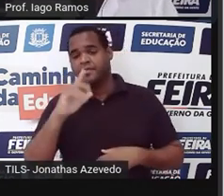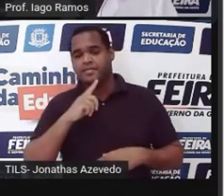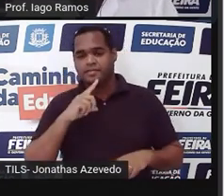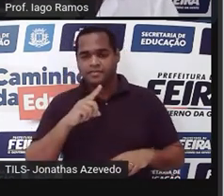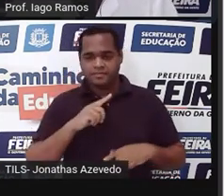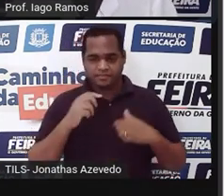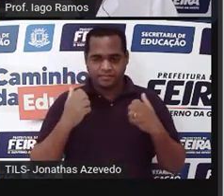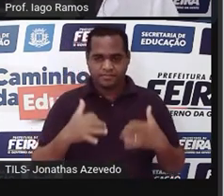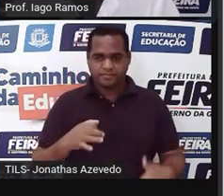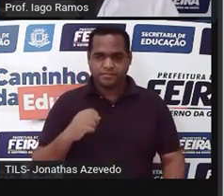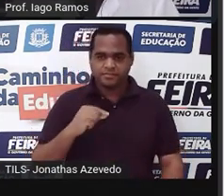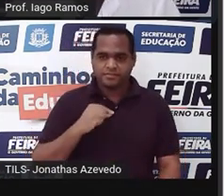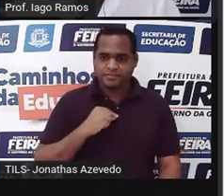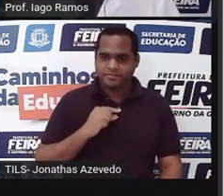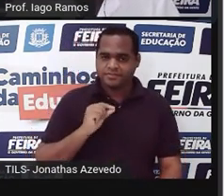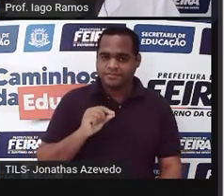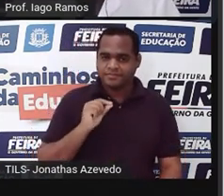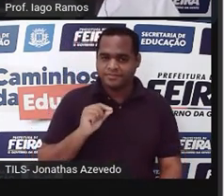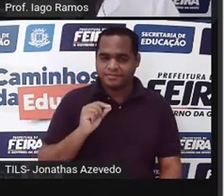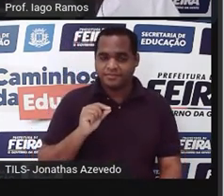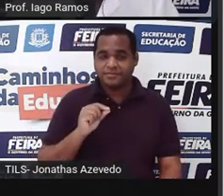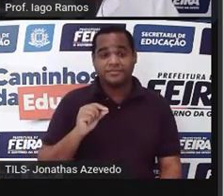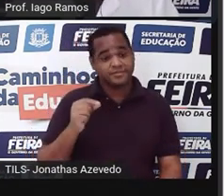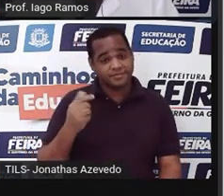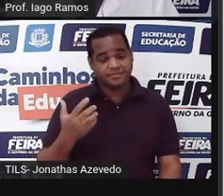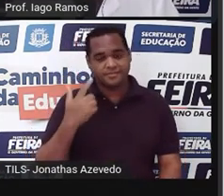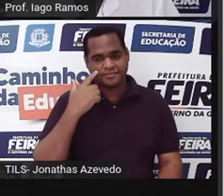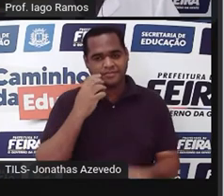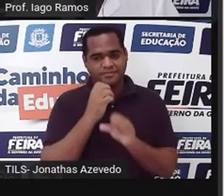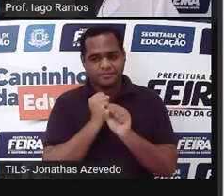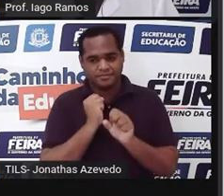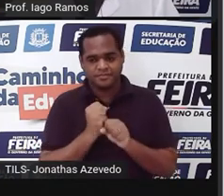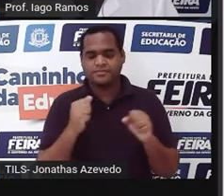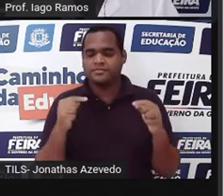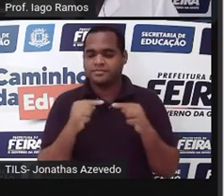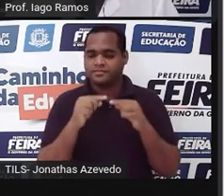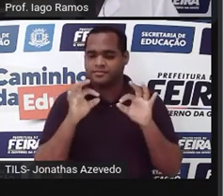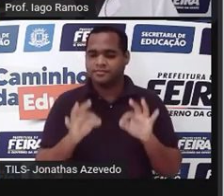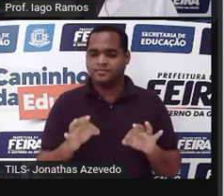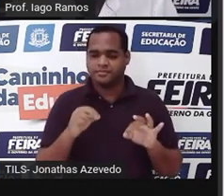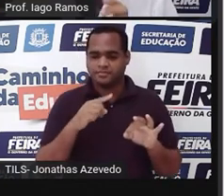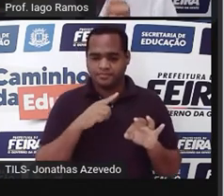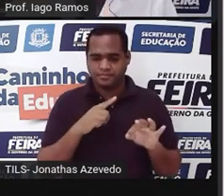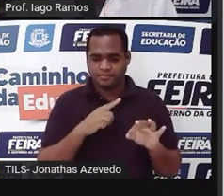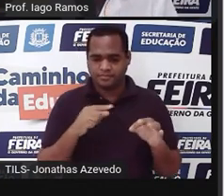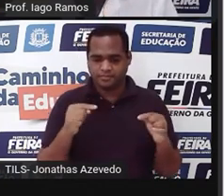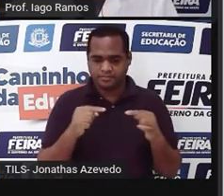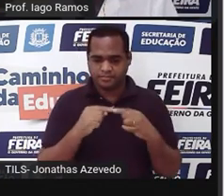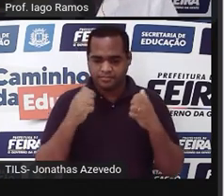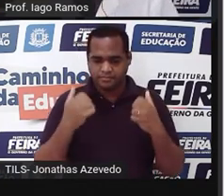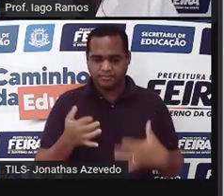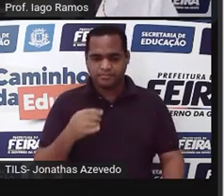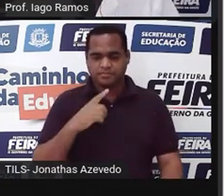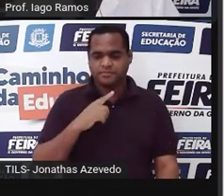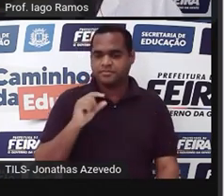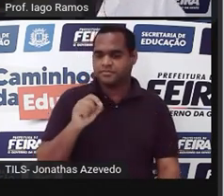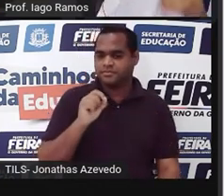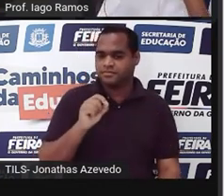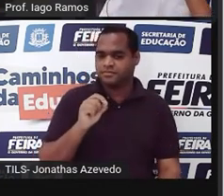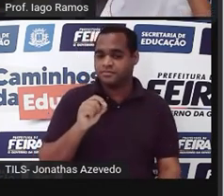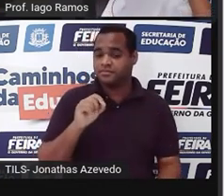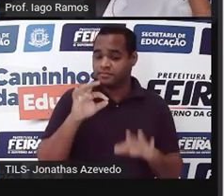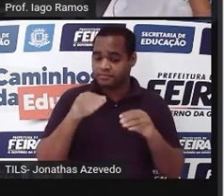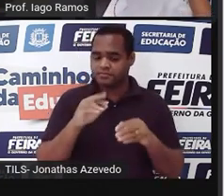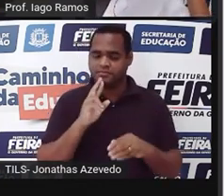tá corretamente o cálculo deve ser feito dessa fórmula tá então o resultado final né